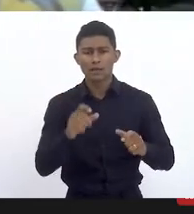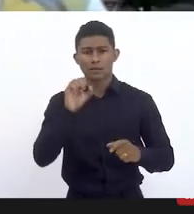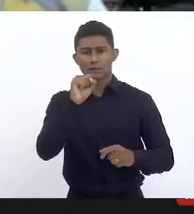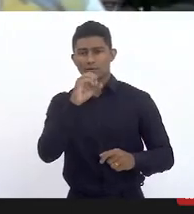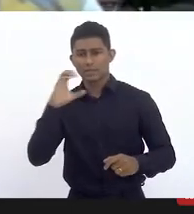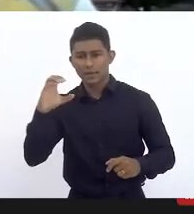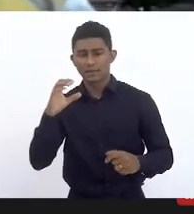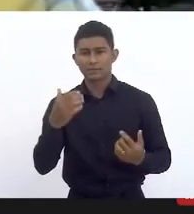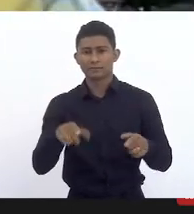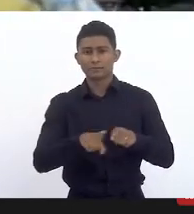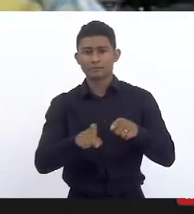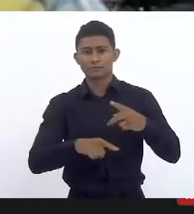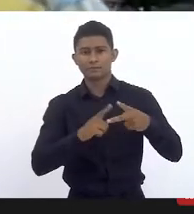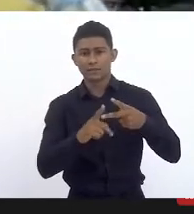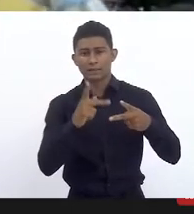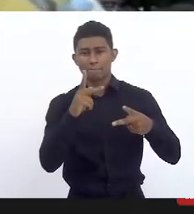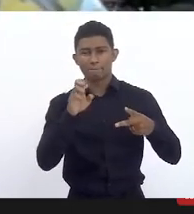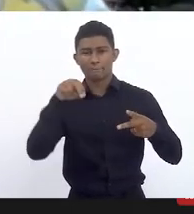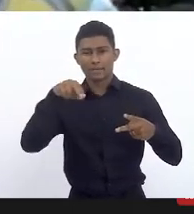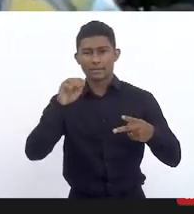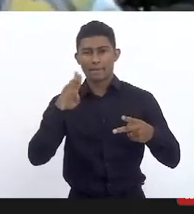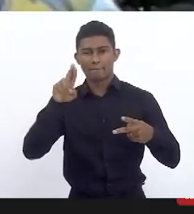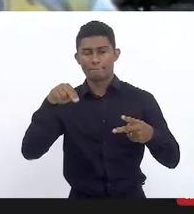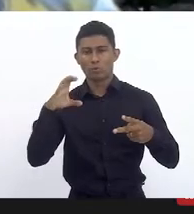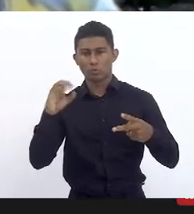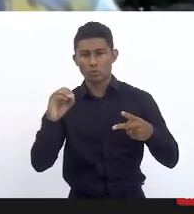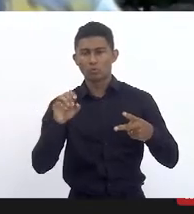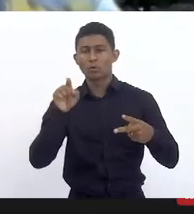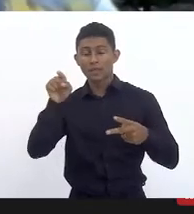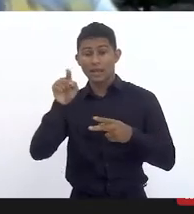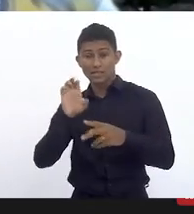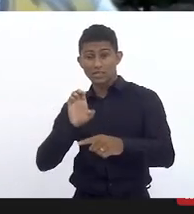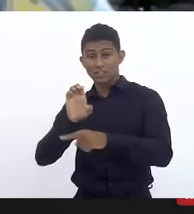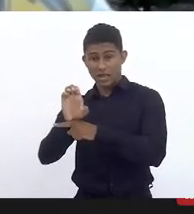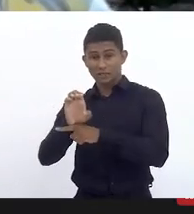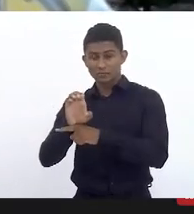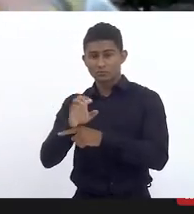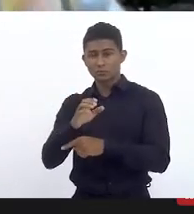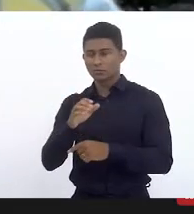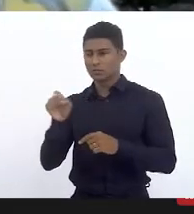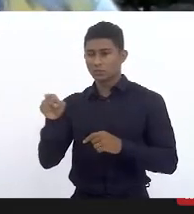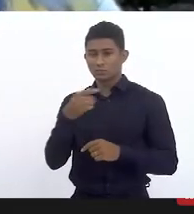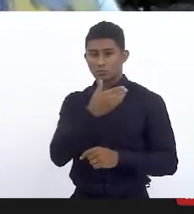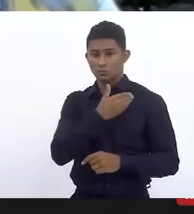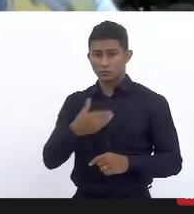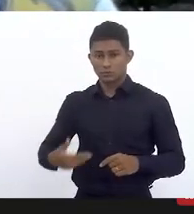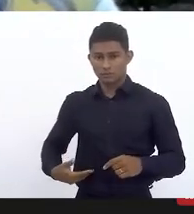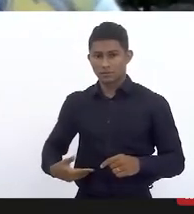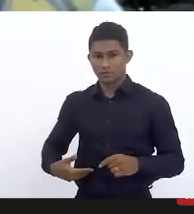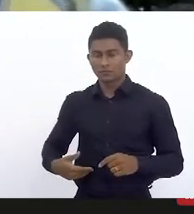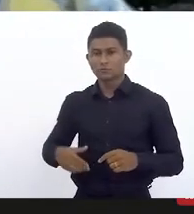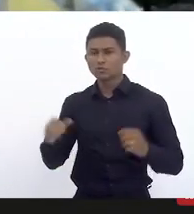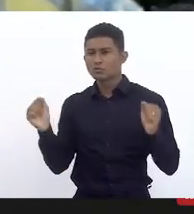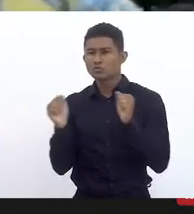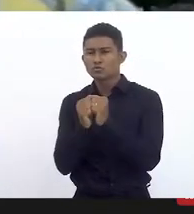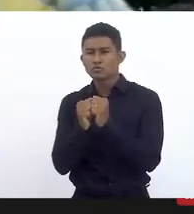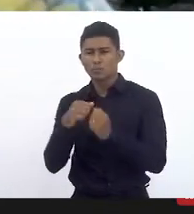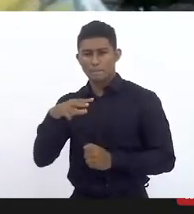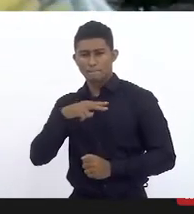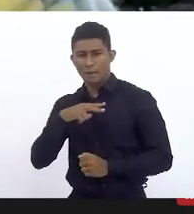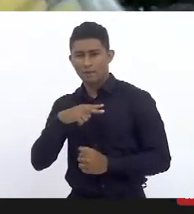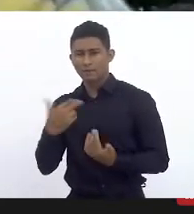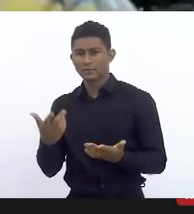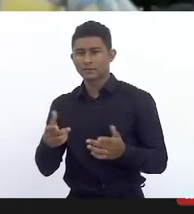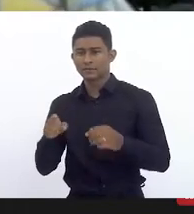Digital em Pernambuco, em que o estado se uniu à iniciativa privada de geração de tecnologia junto com as universidades,